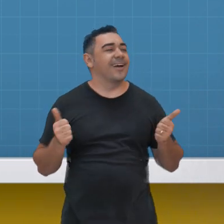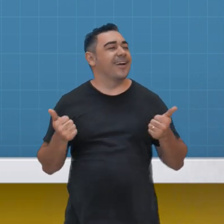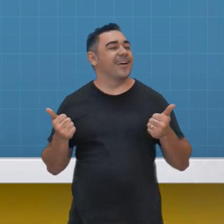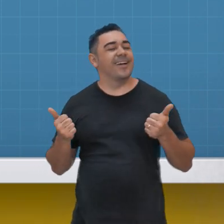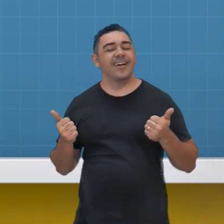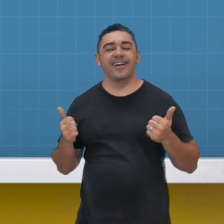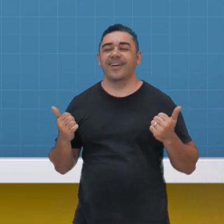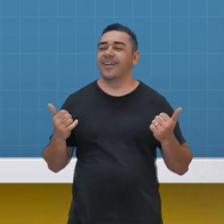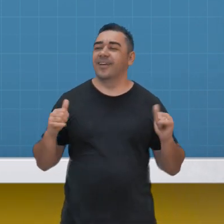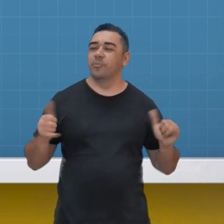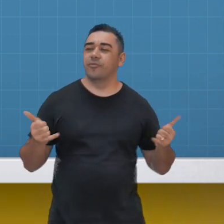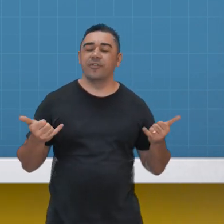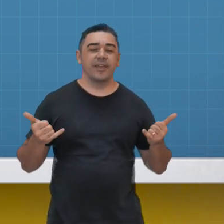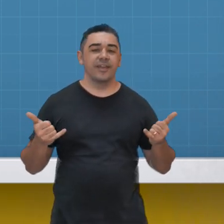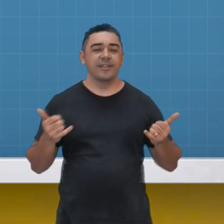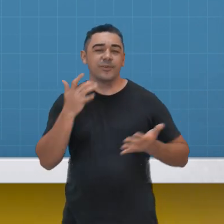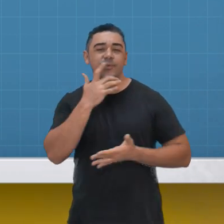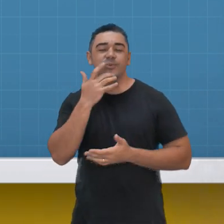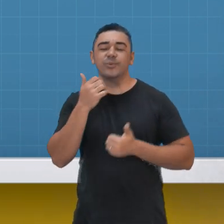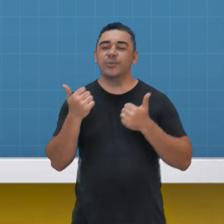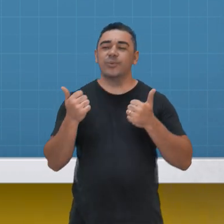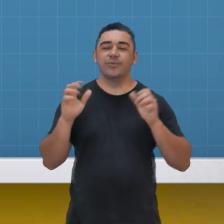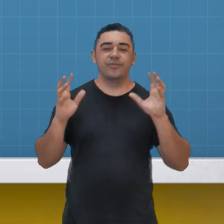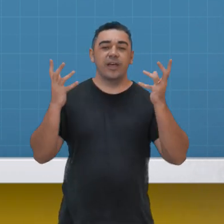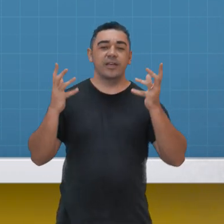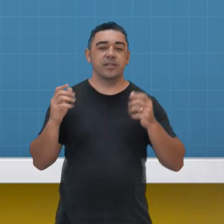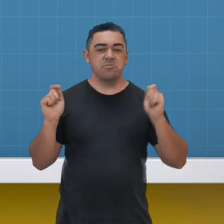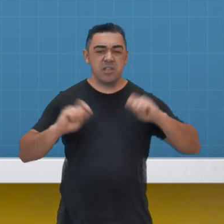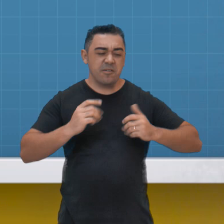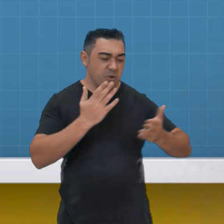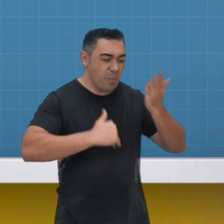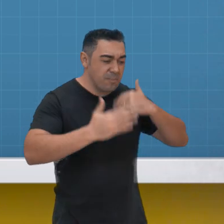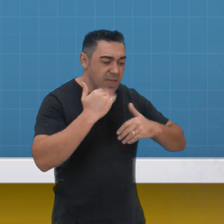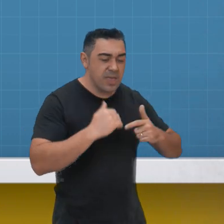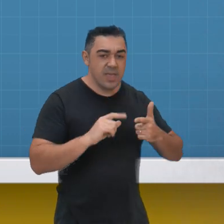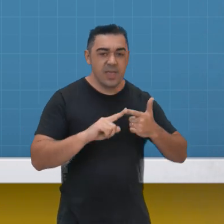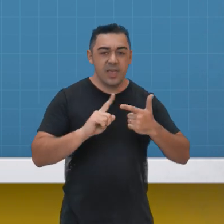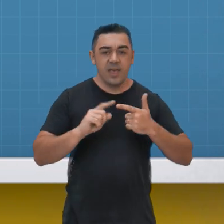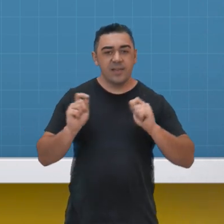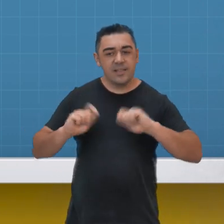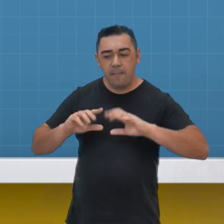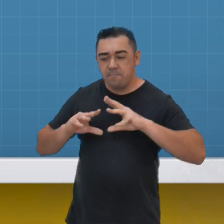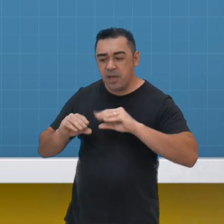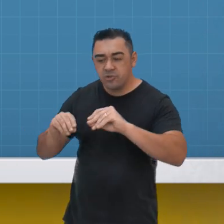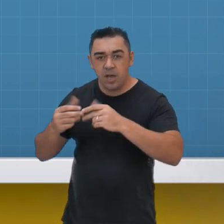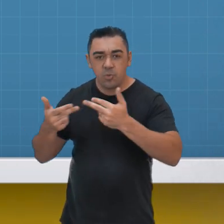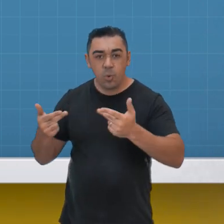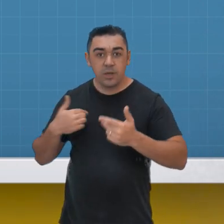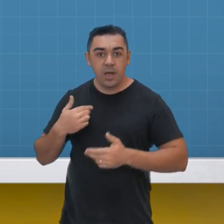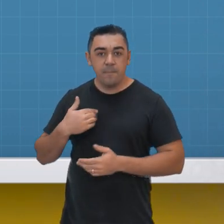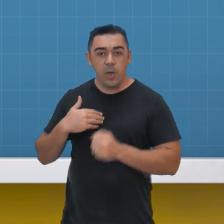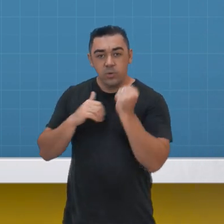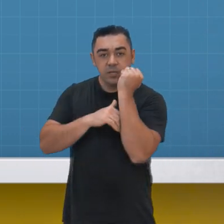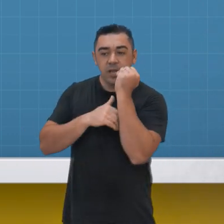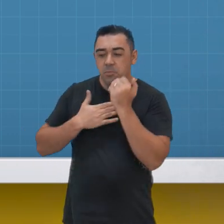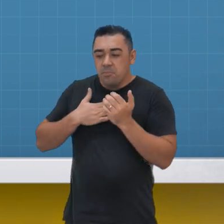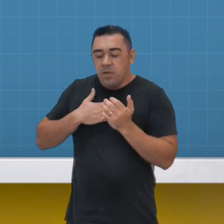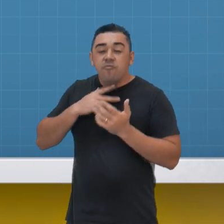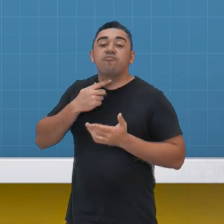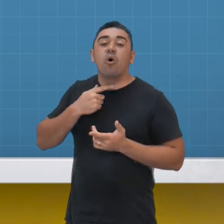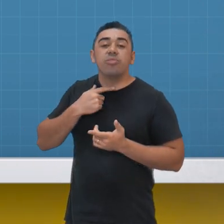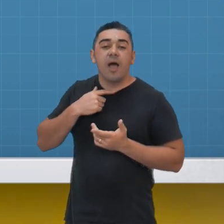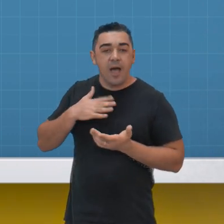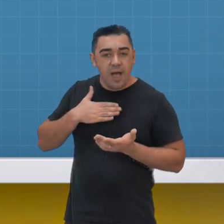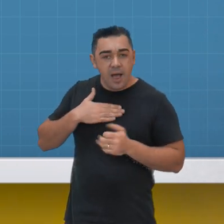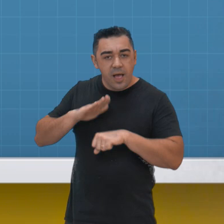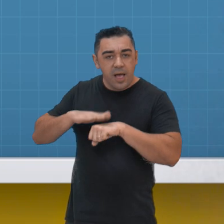né? Fazer a festa, né? A gente vai, a gente come o que a gente quer, a gente mexe em algum cantinho que os